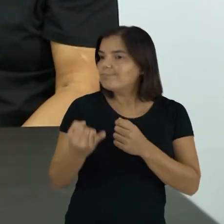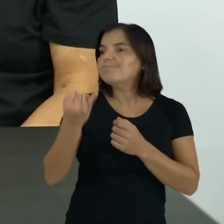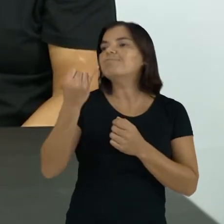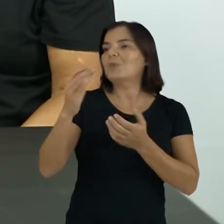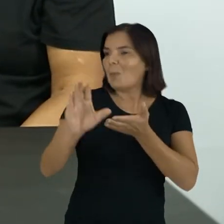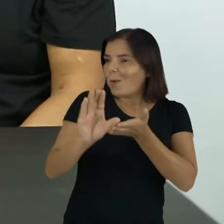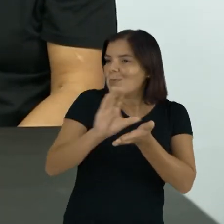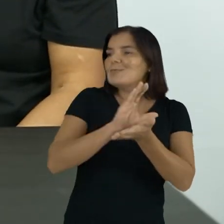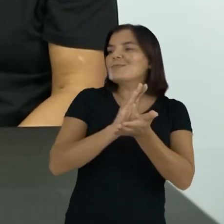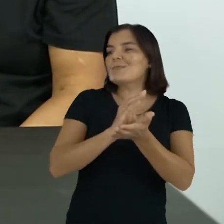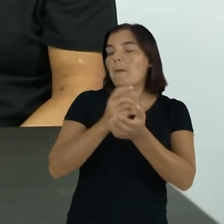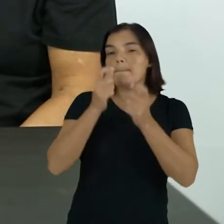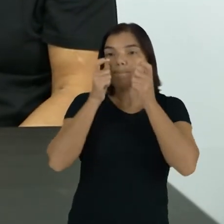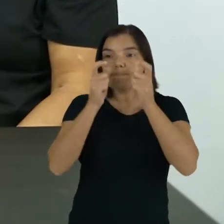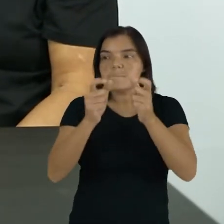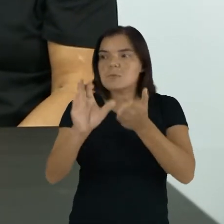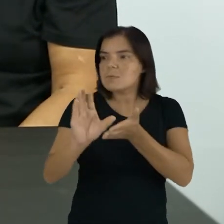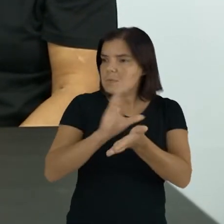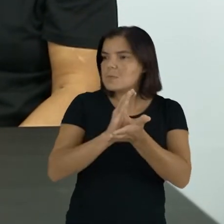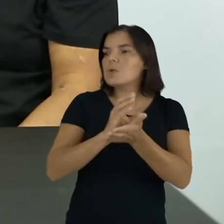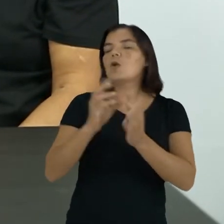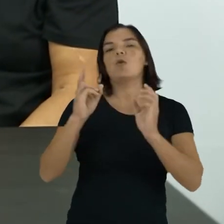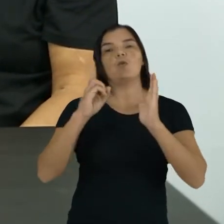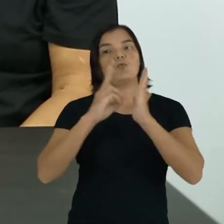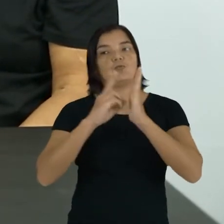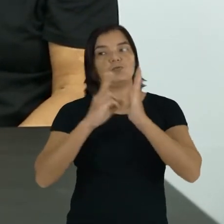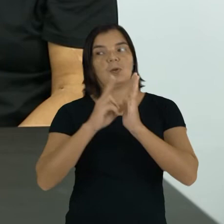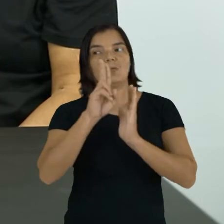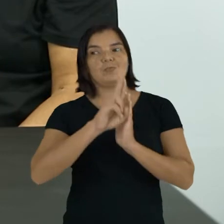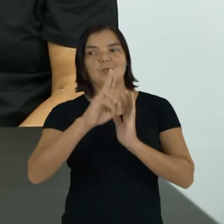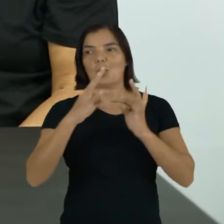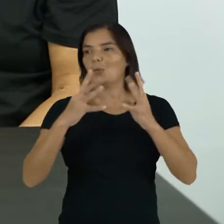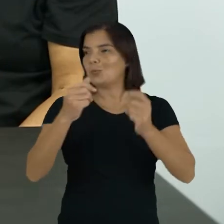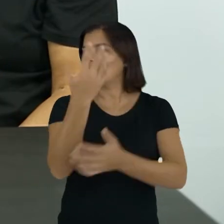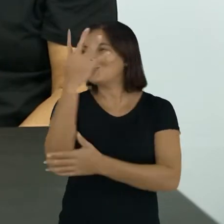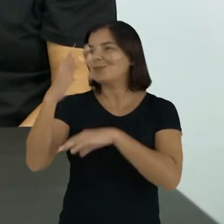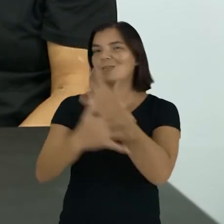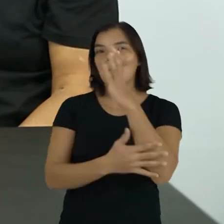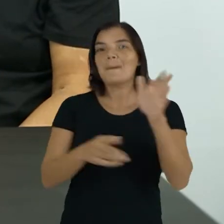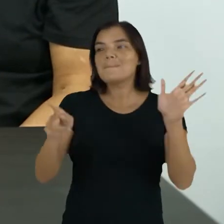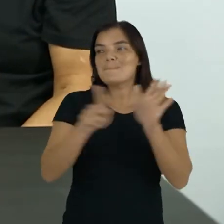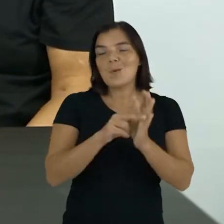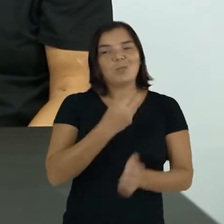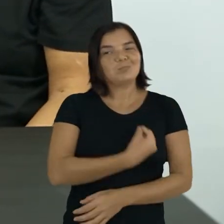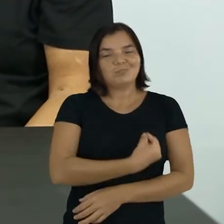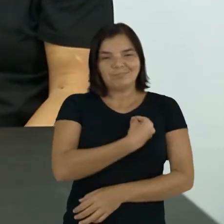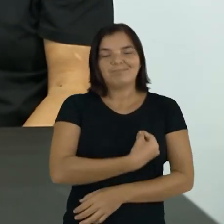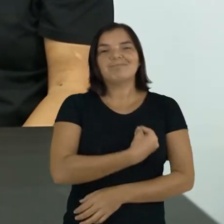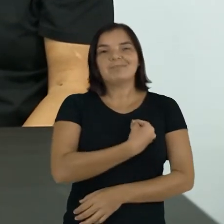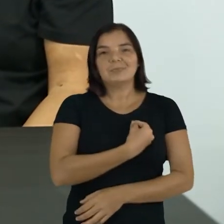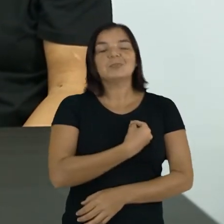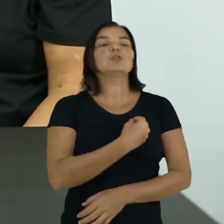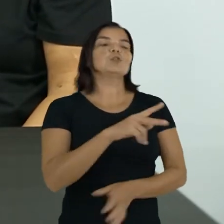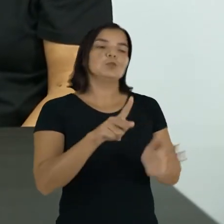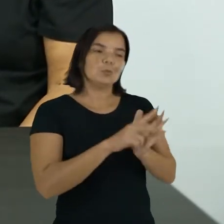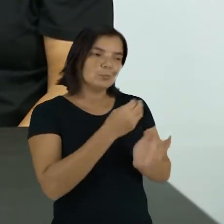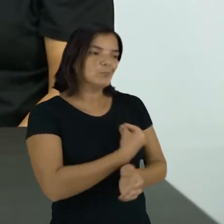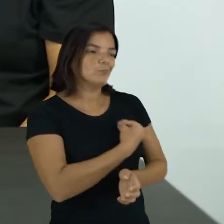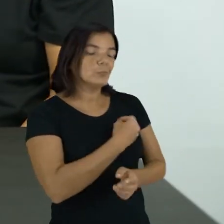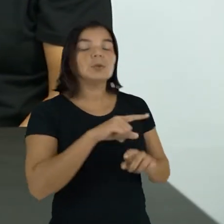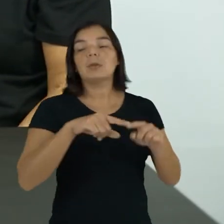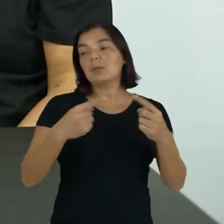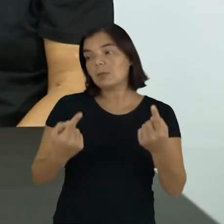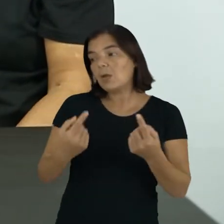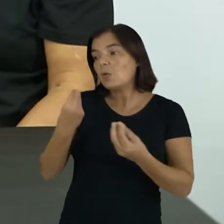índios usavam, né, com a visão de lucro. Os índios usavam, né, tudo da natureza para uso deles, somente, né? Para sobrevivência. Para uso deles. Exatamente. Aí,